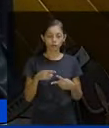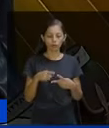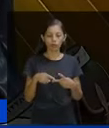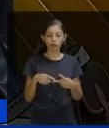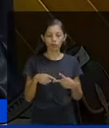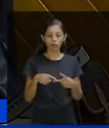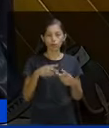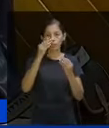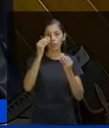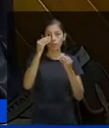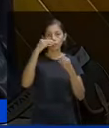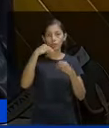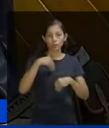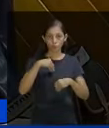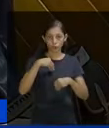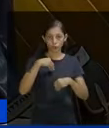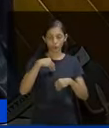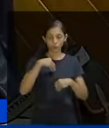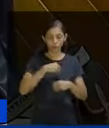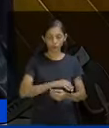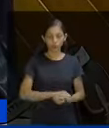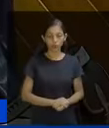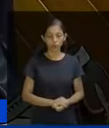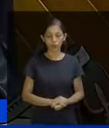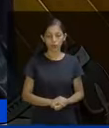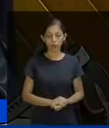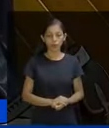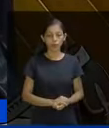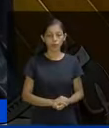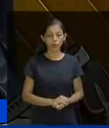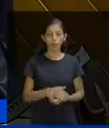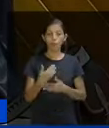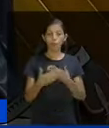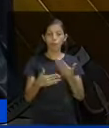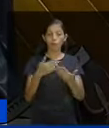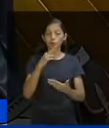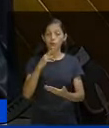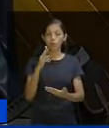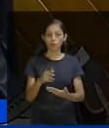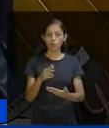DRAP. Ambos foram devidamente